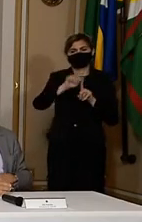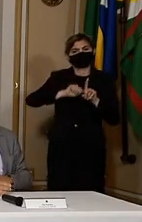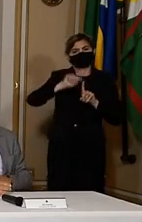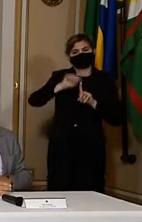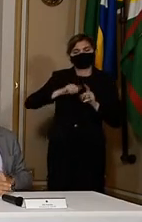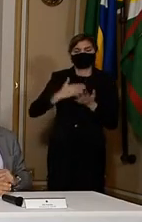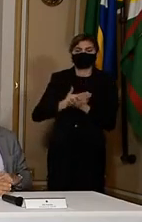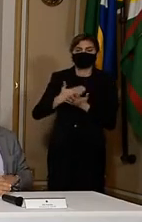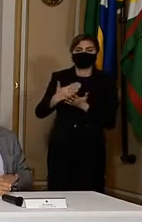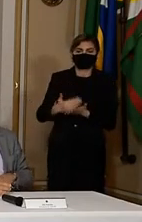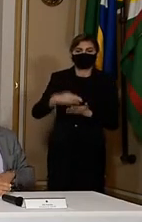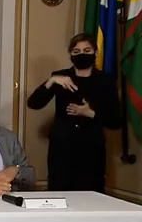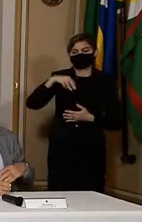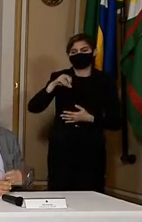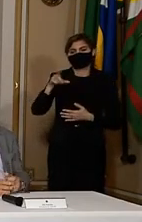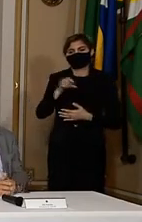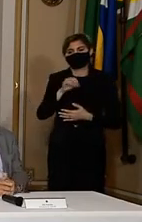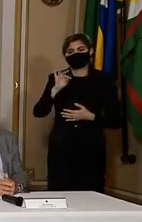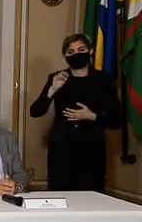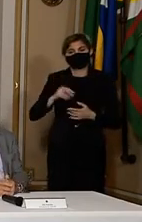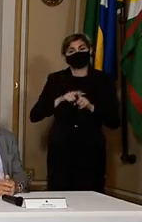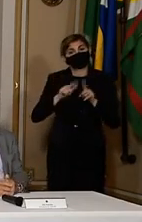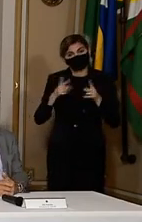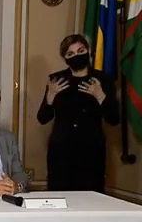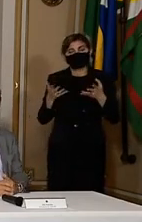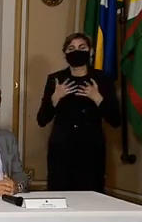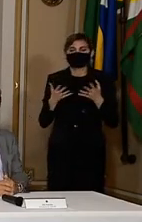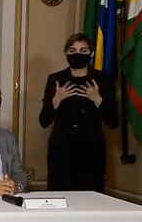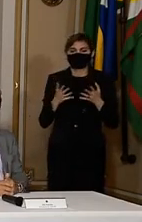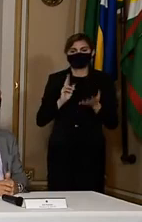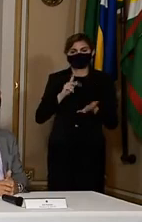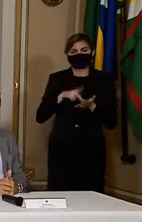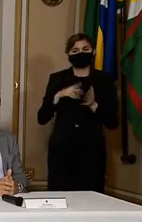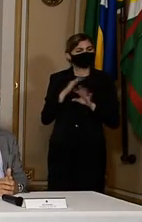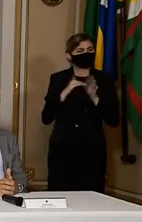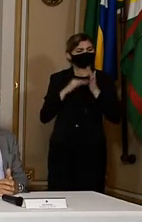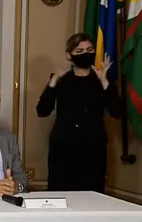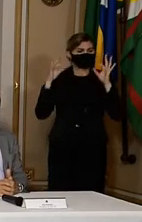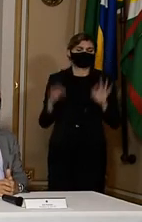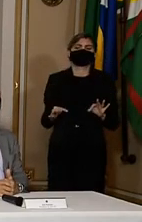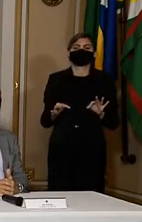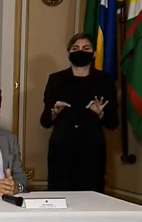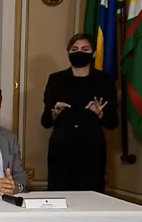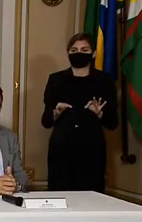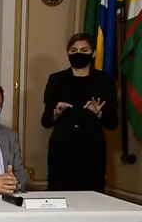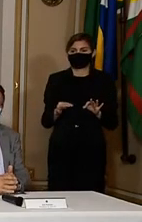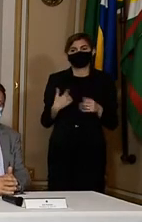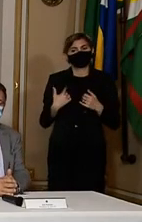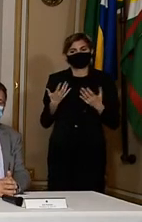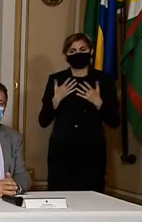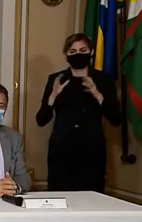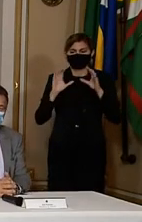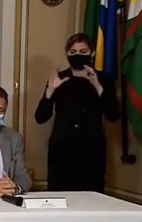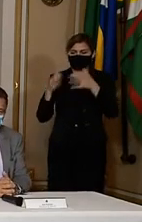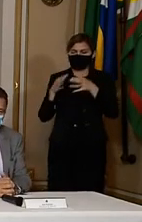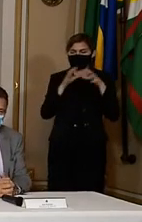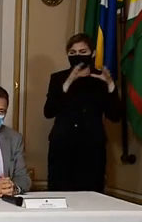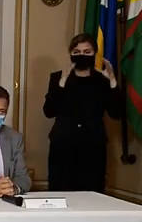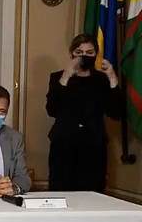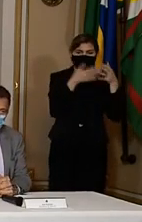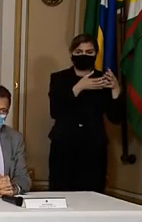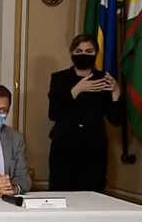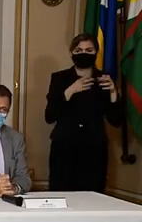meses já começando pelo Moxotó mais querendo realmente que tudo dê certo e que as comunidades